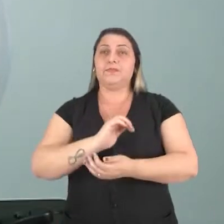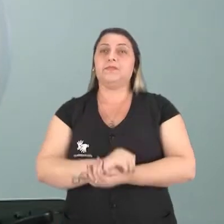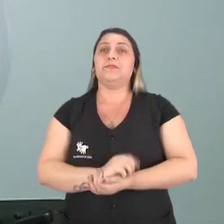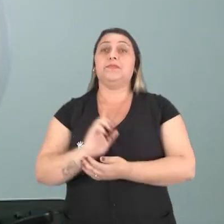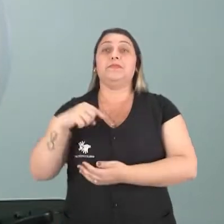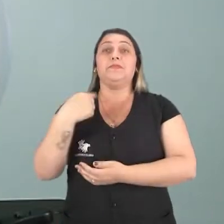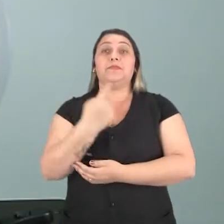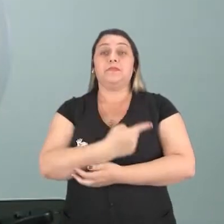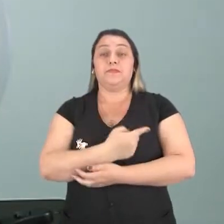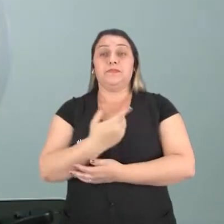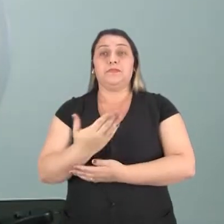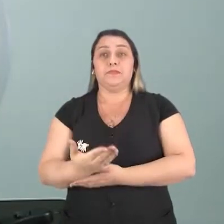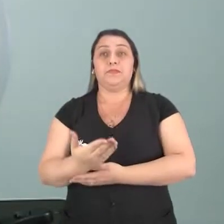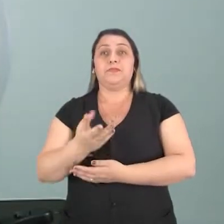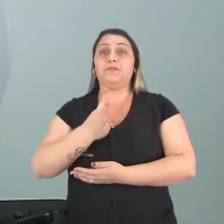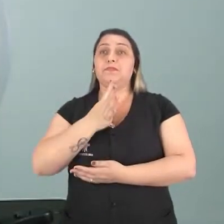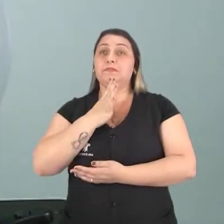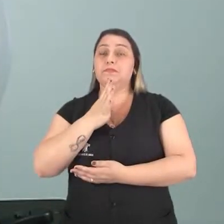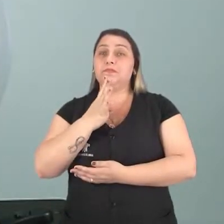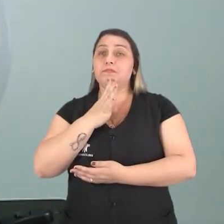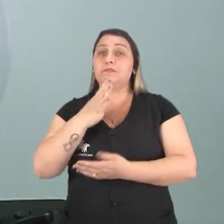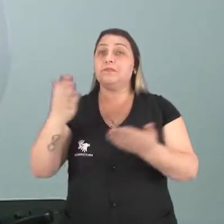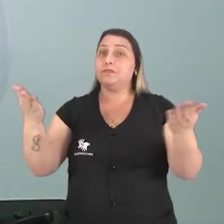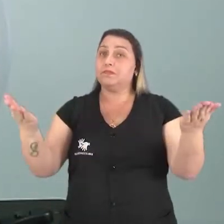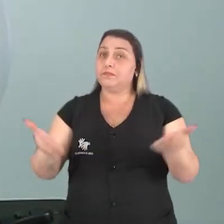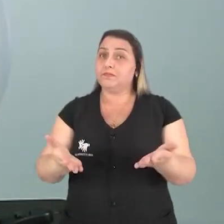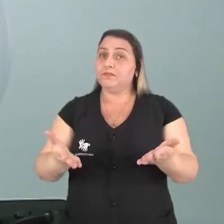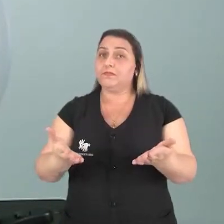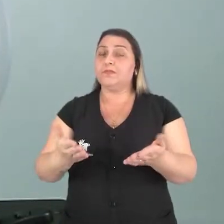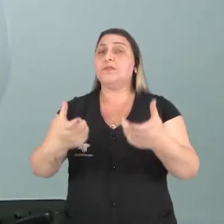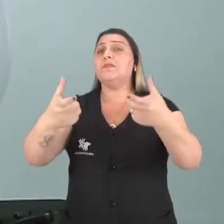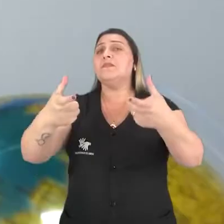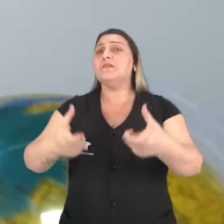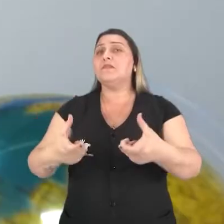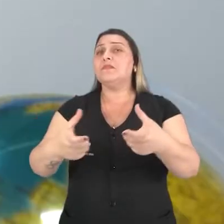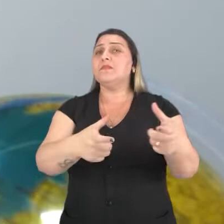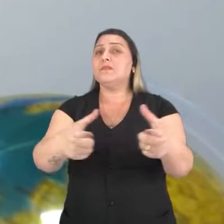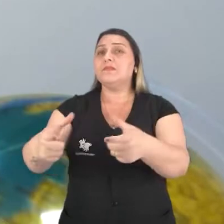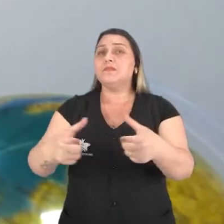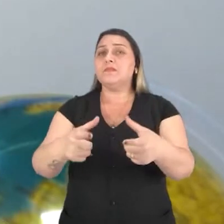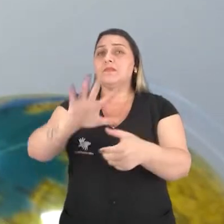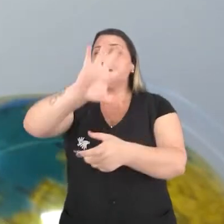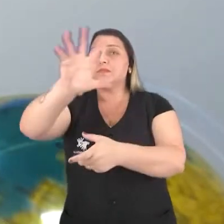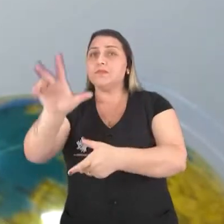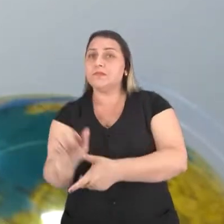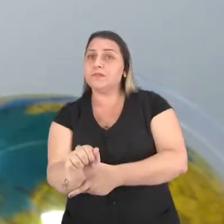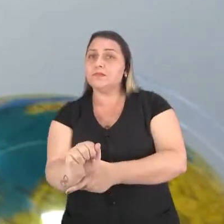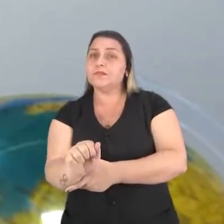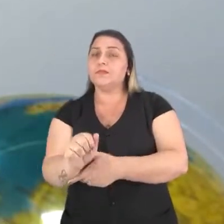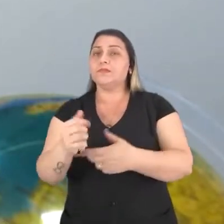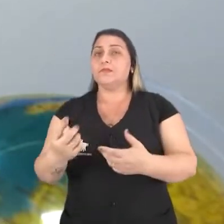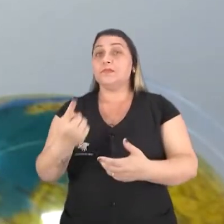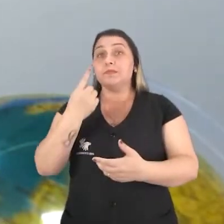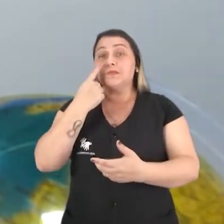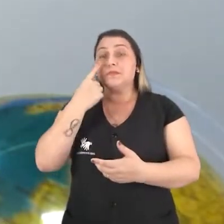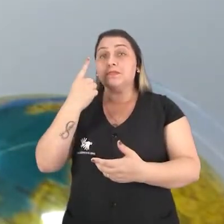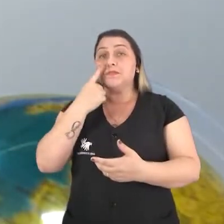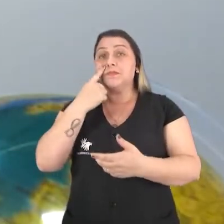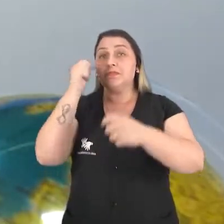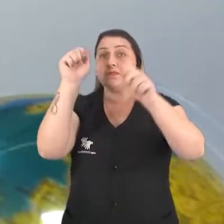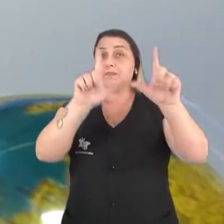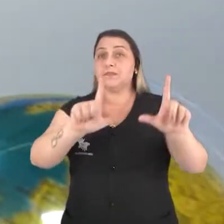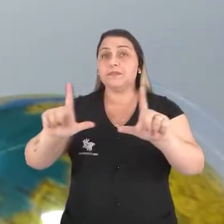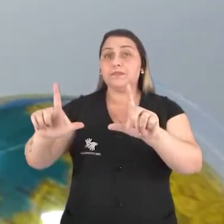E nós vamos, então, conhecer agora onde se localiza a África. Observe na